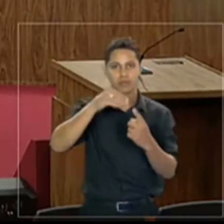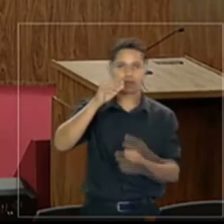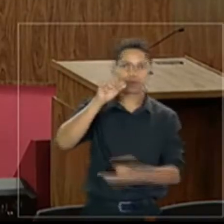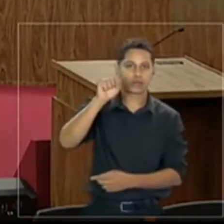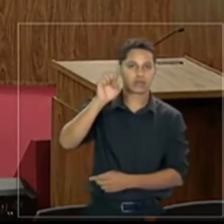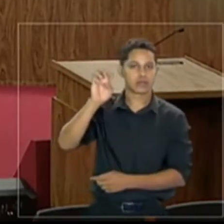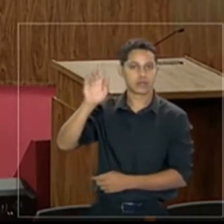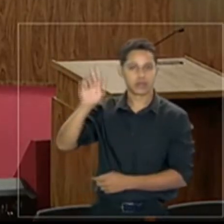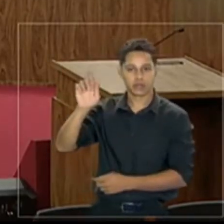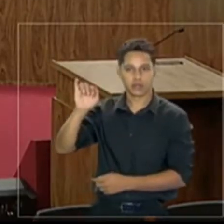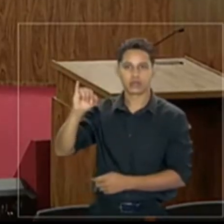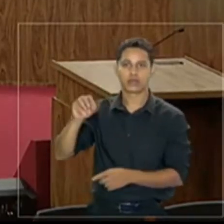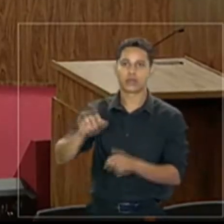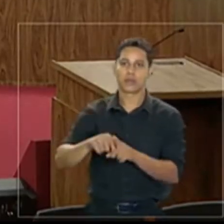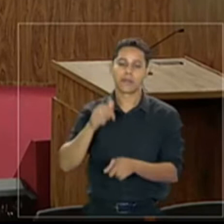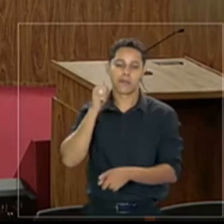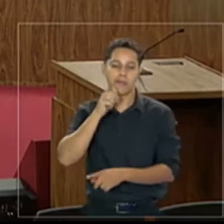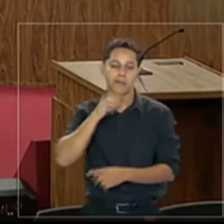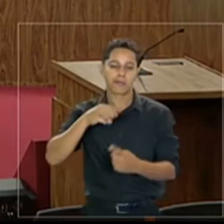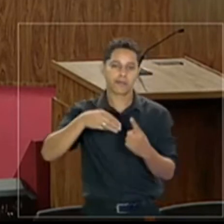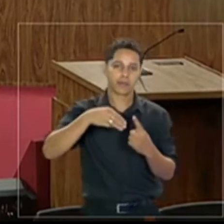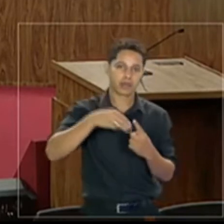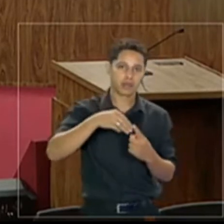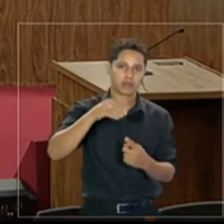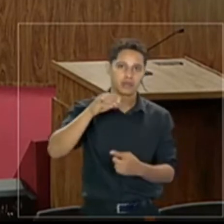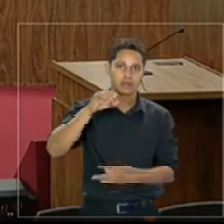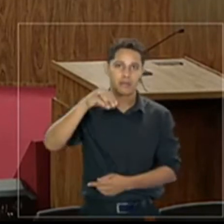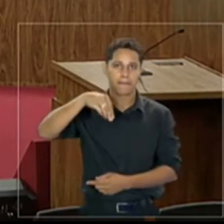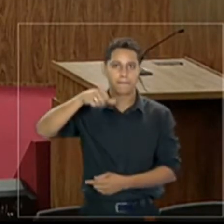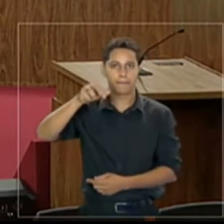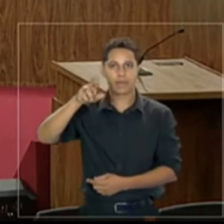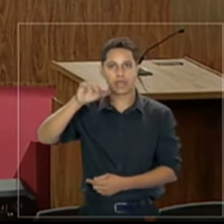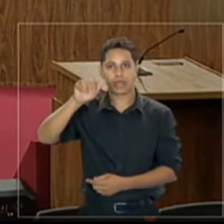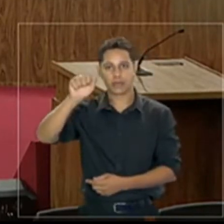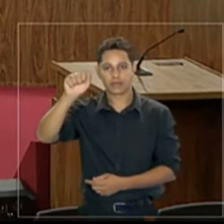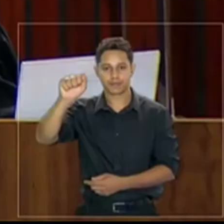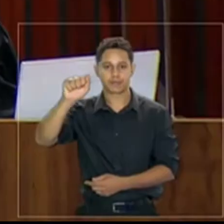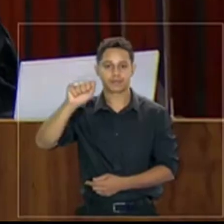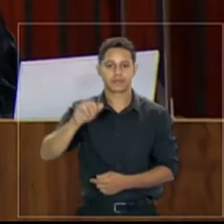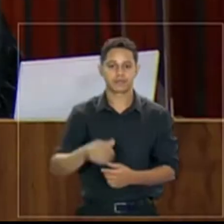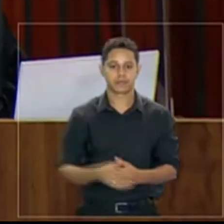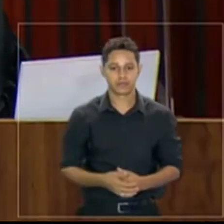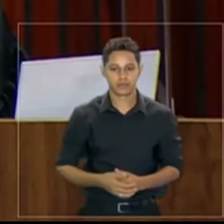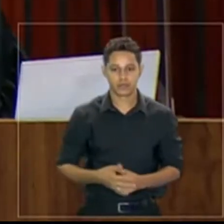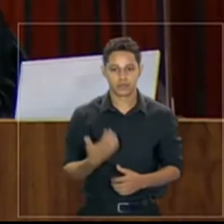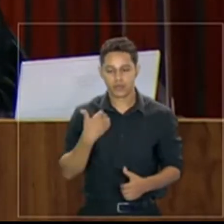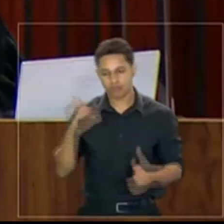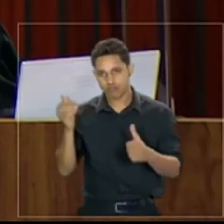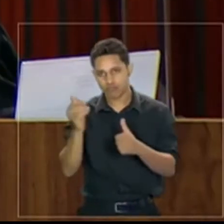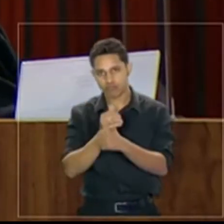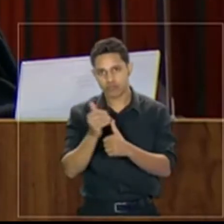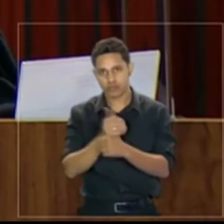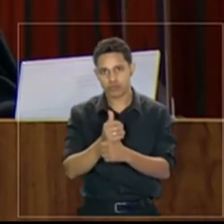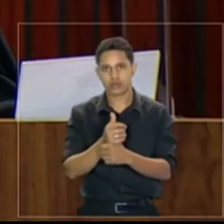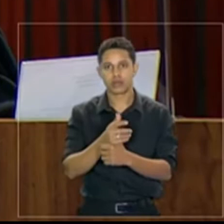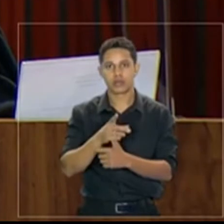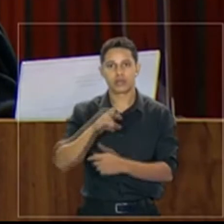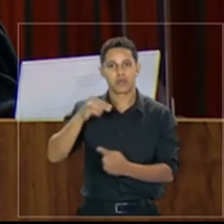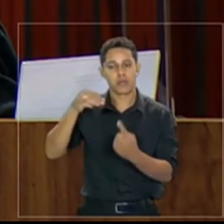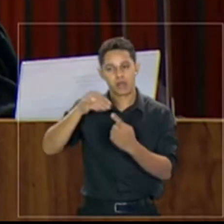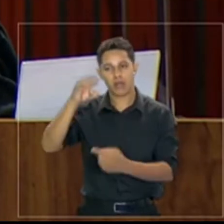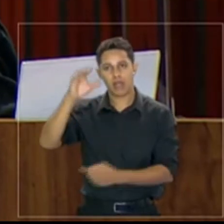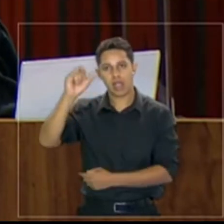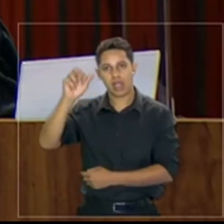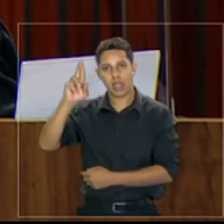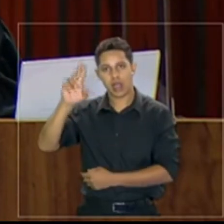a tolerância política a legitimação do pensamento divergente e a exclusão da violência durante